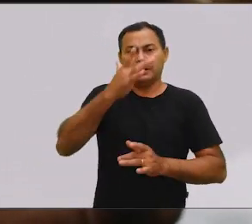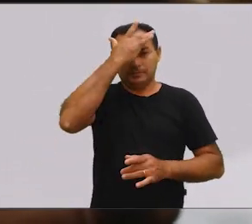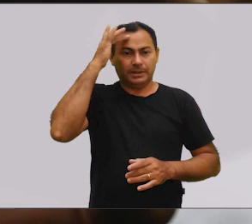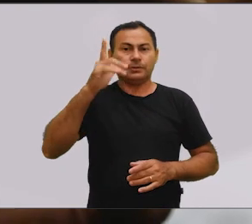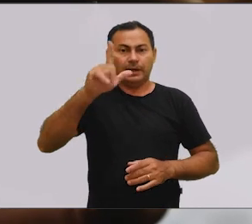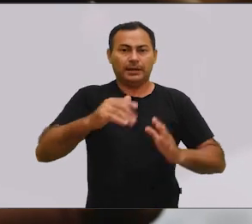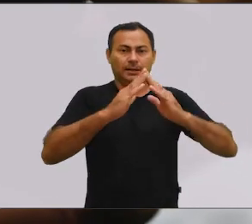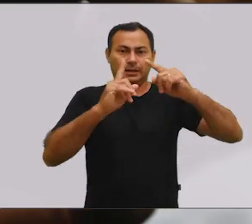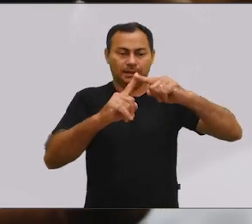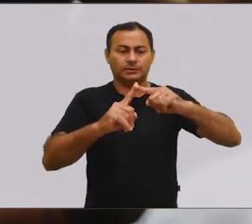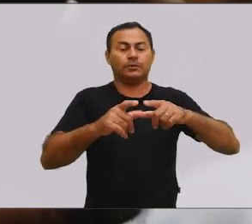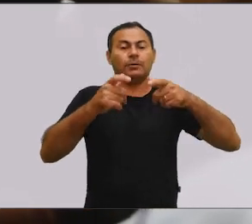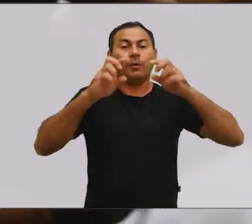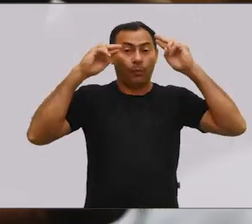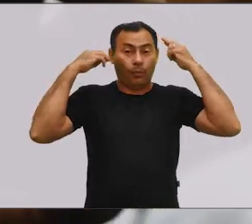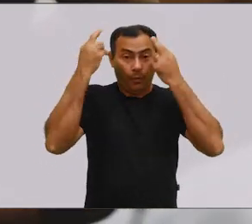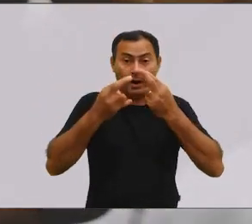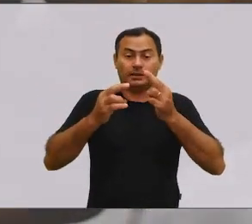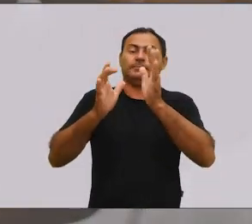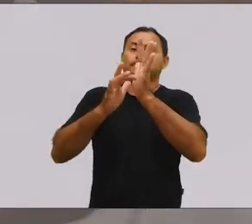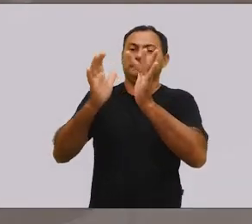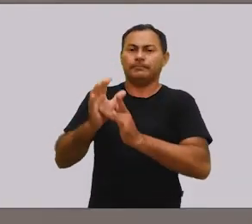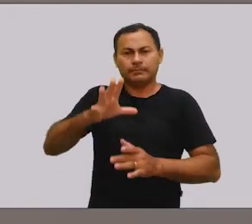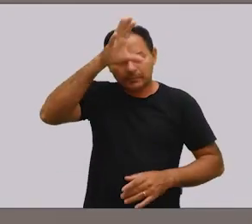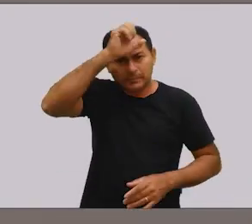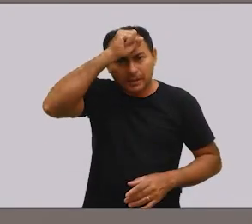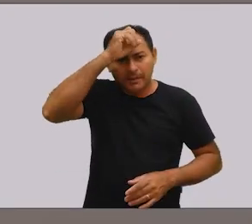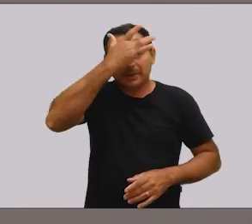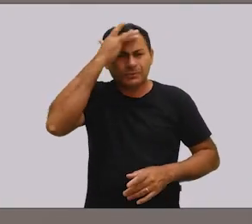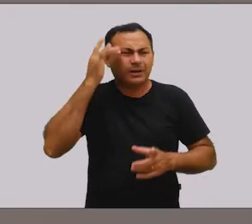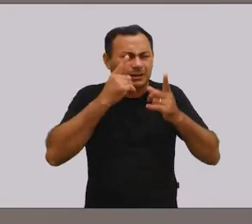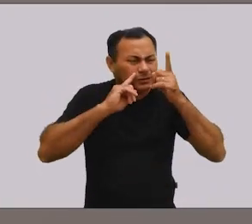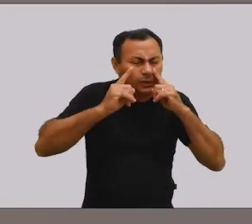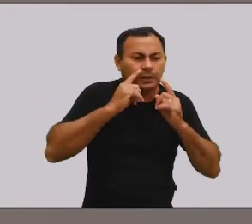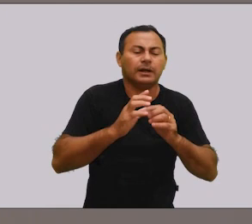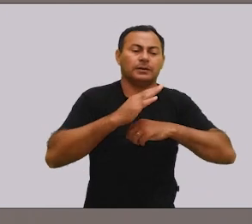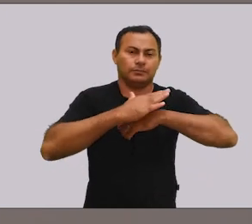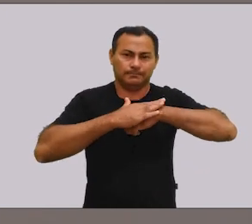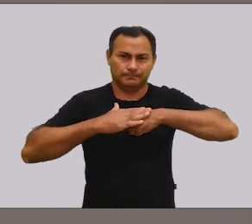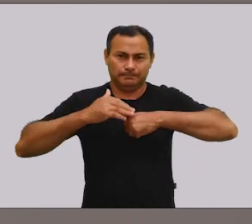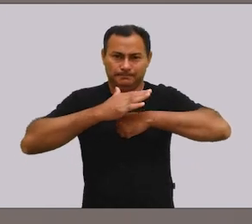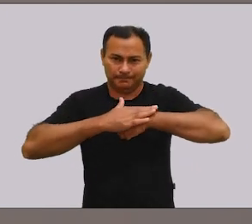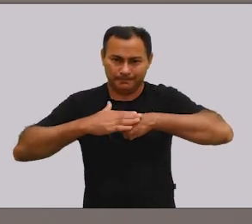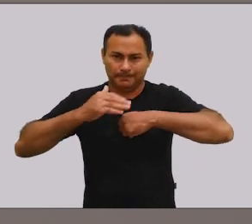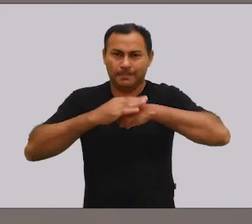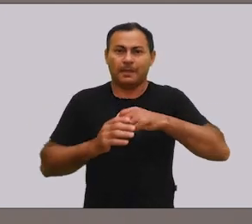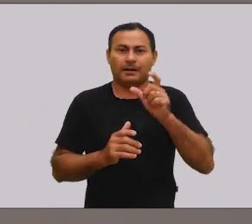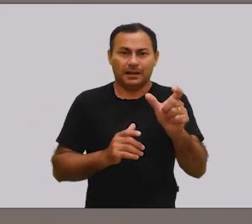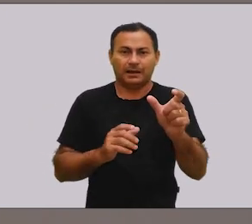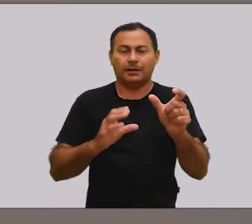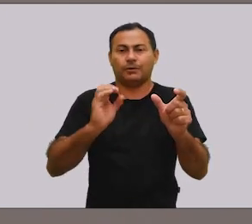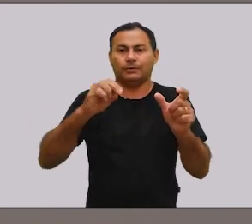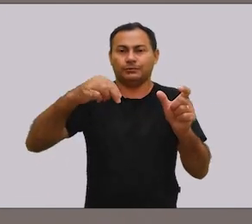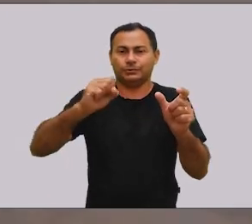estes são a igreja, ou o reino dele. Aprendemos que os que choram serão consolados. Essa palavra